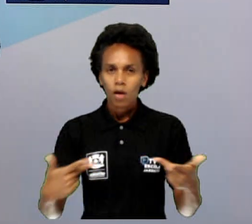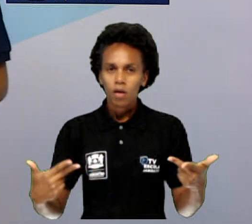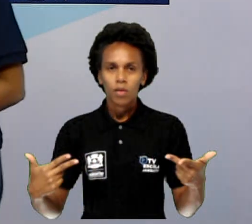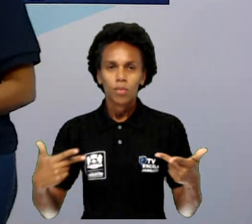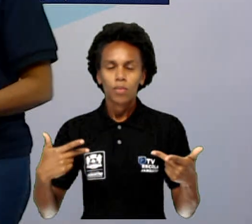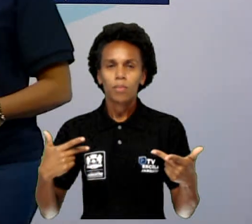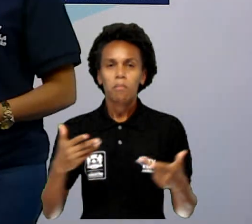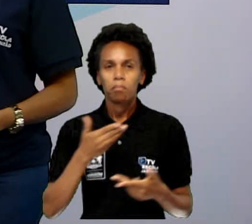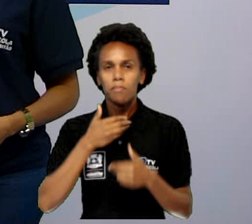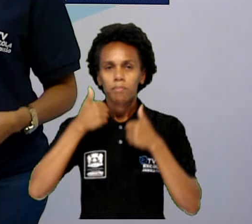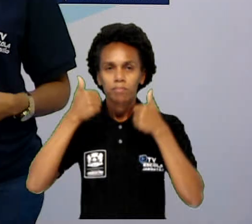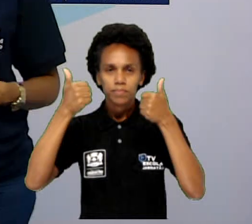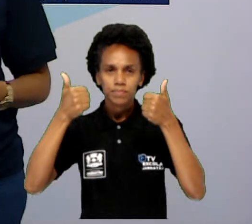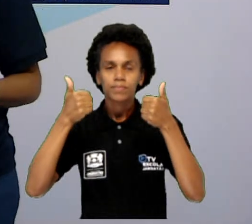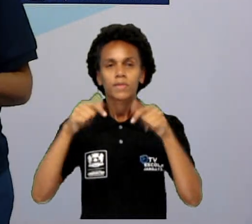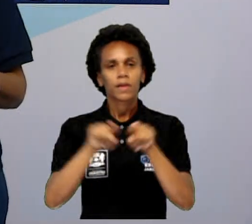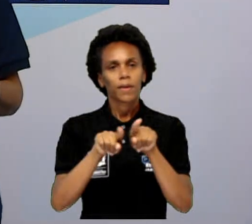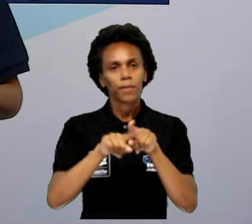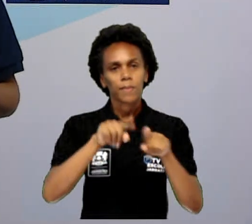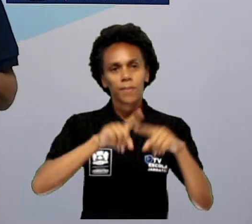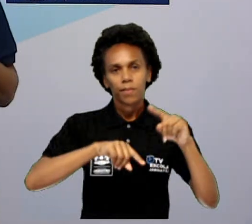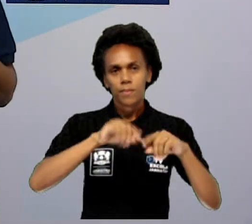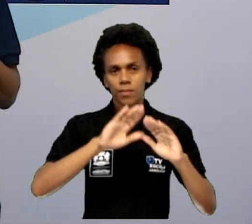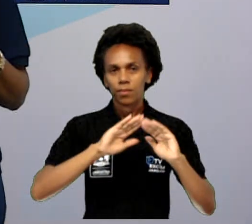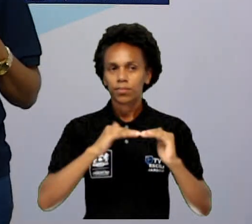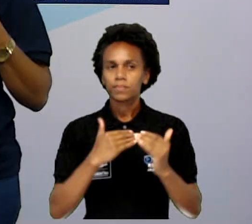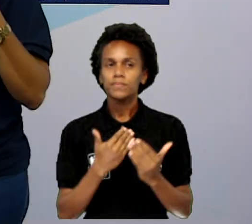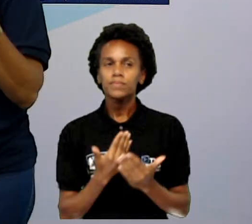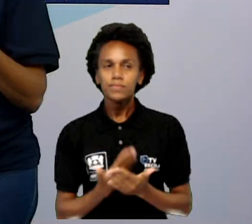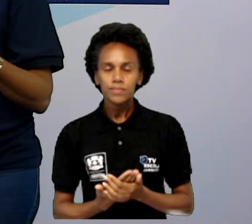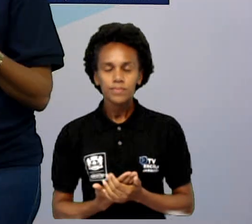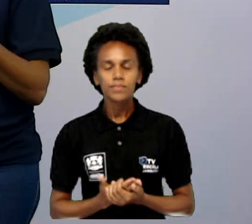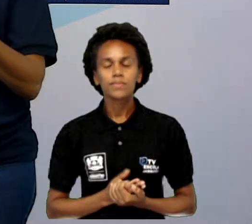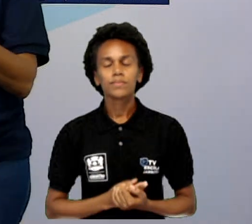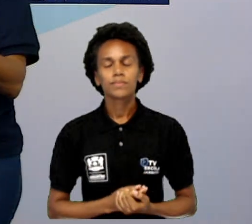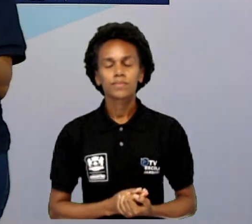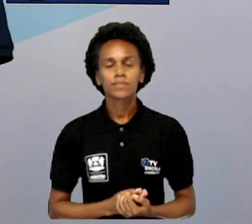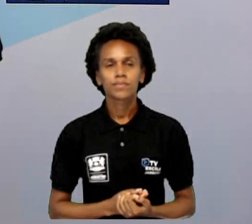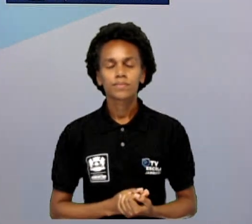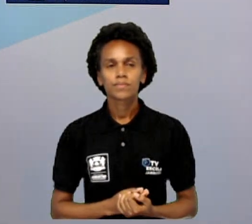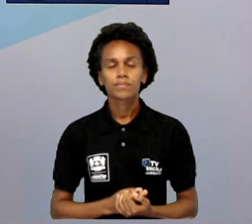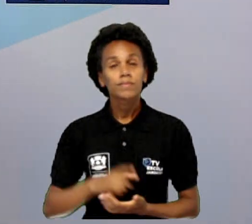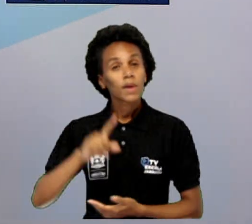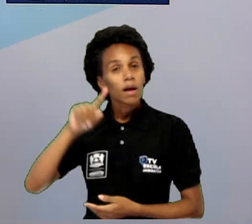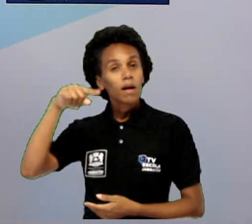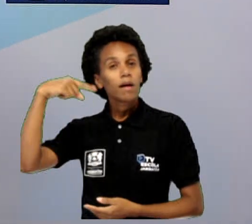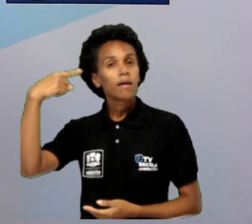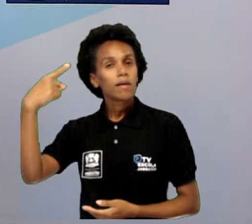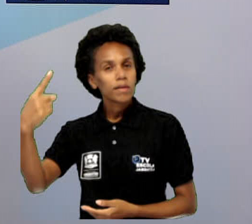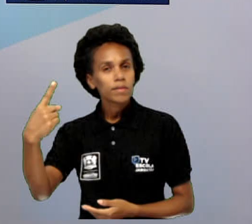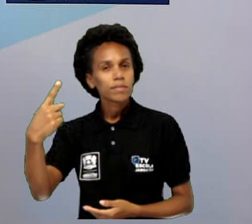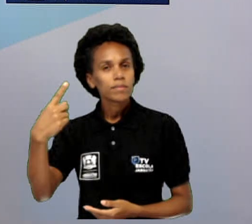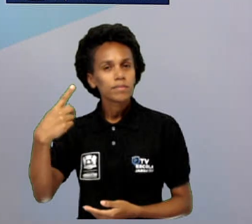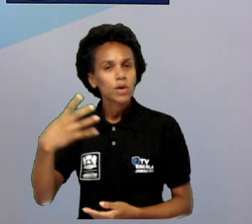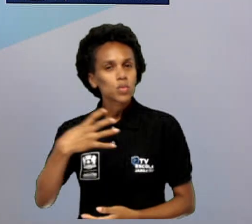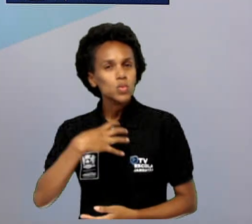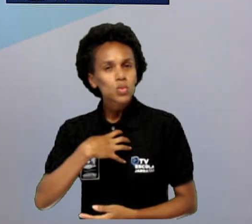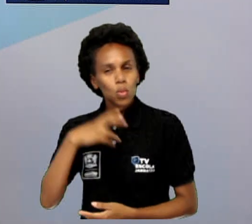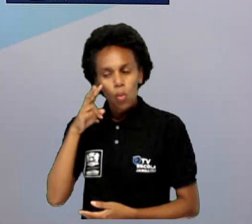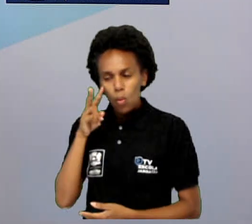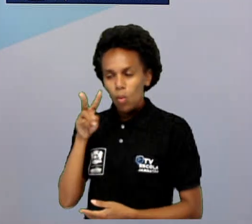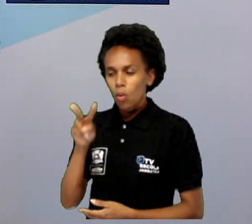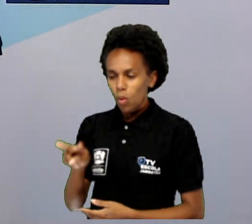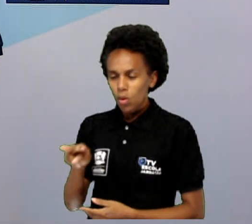escolar. Bom, além da forma de olhar para a criança como sendo alguém